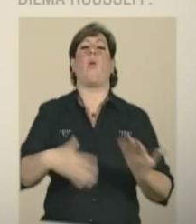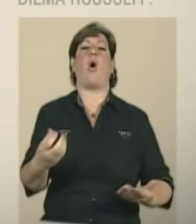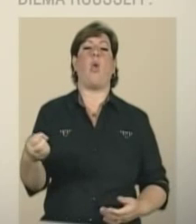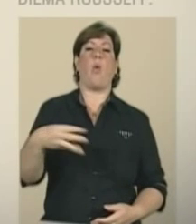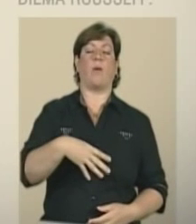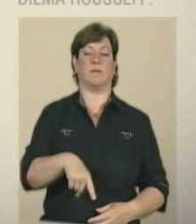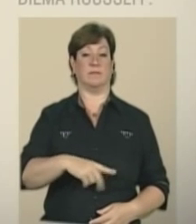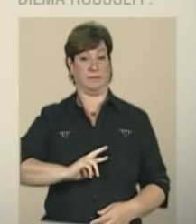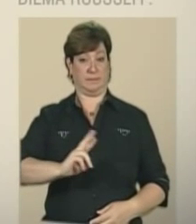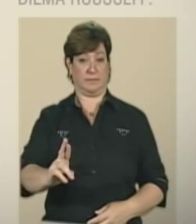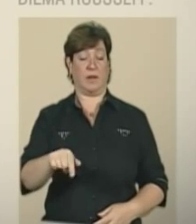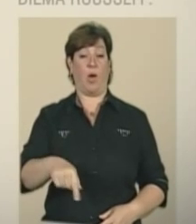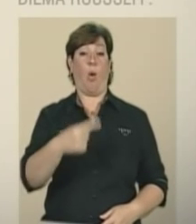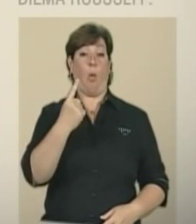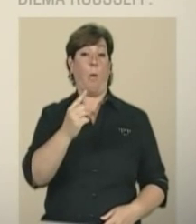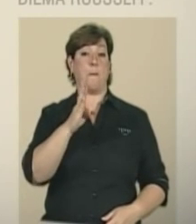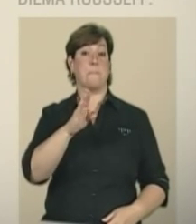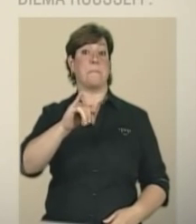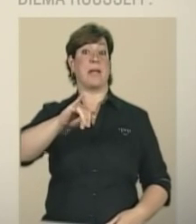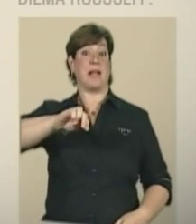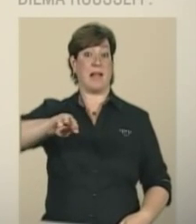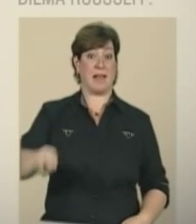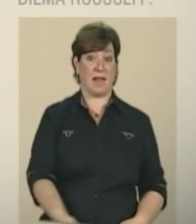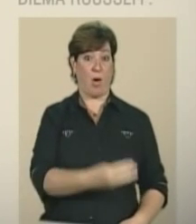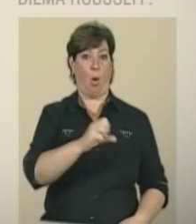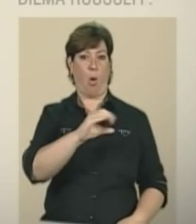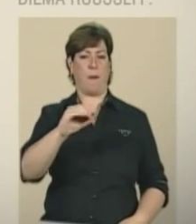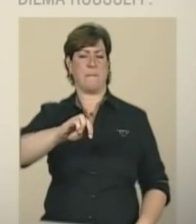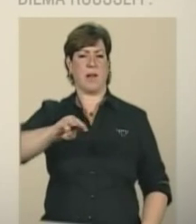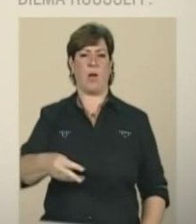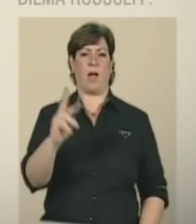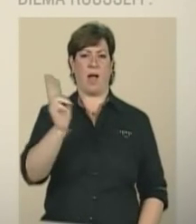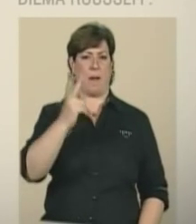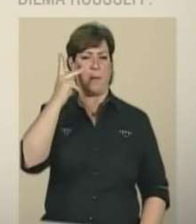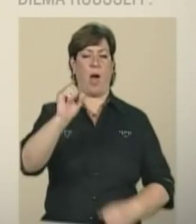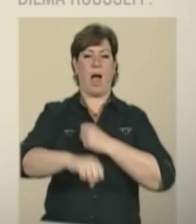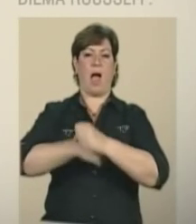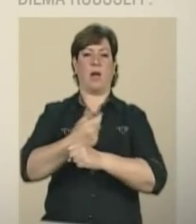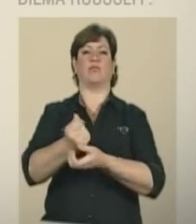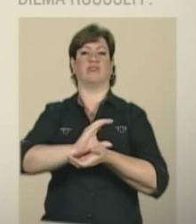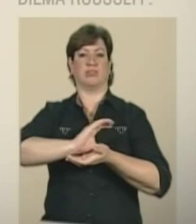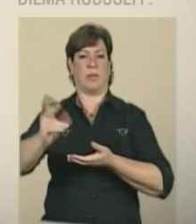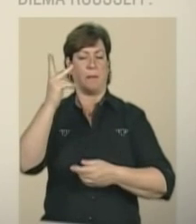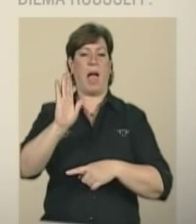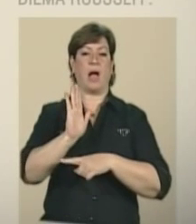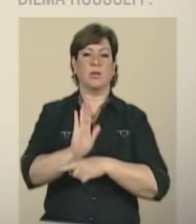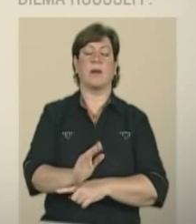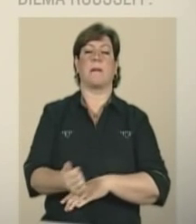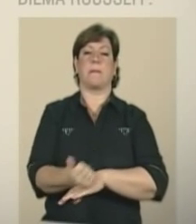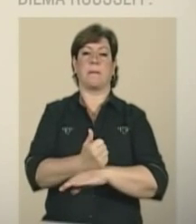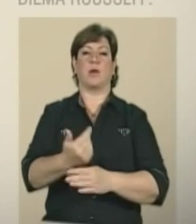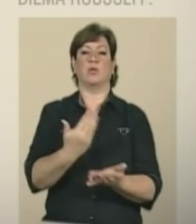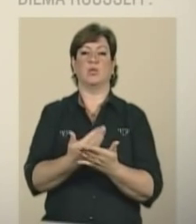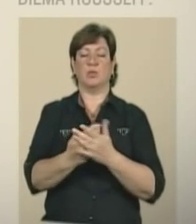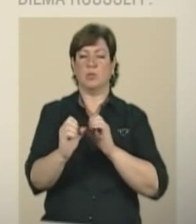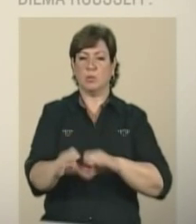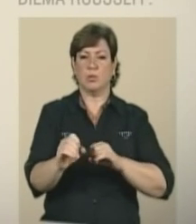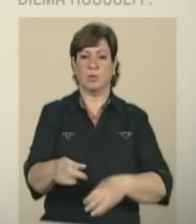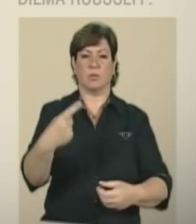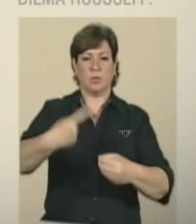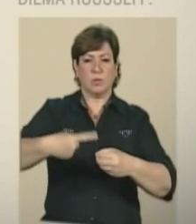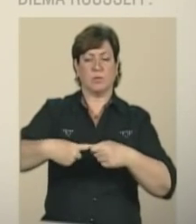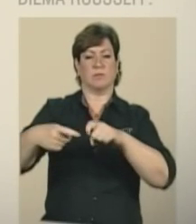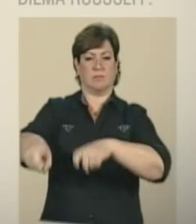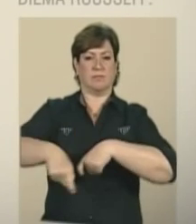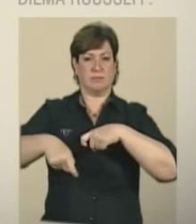investir R bilhão 800 milhões deais por ano para melhorar a educação no campo beneficiando principalmente